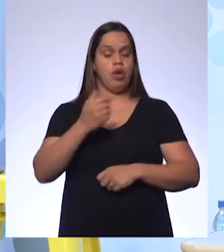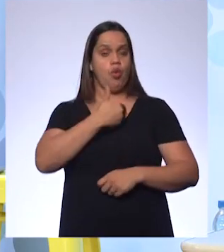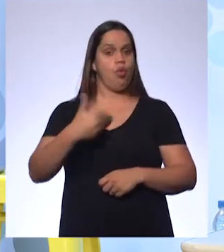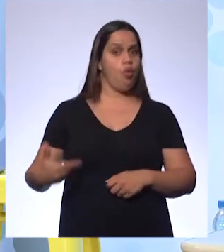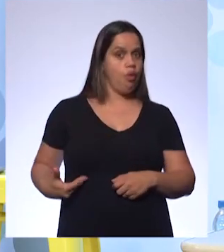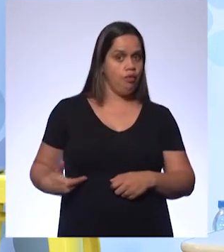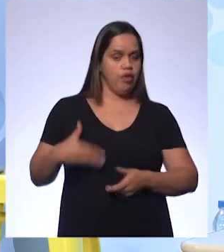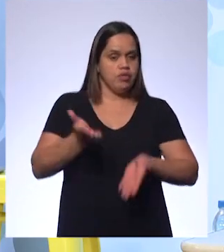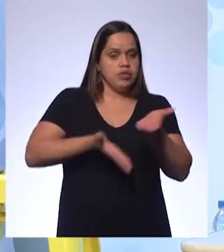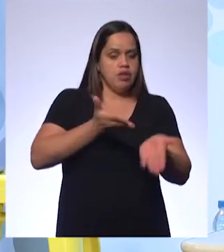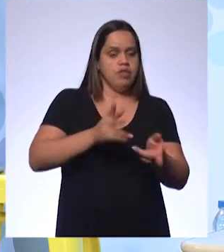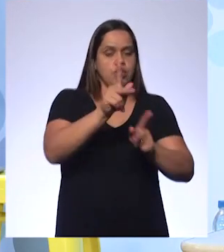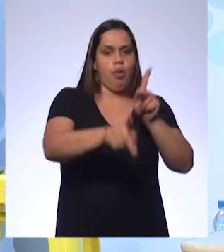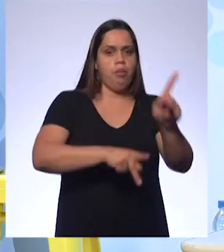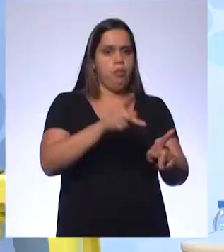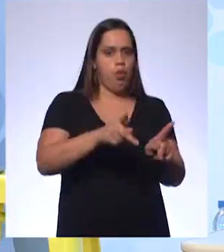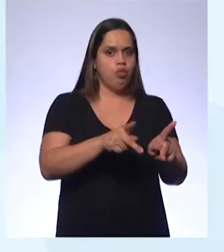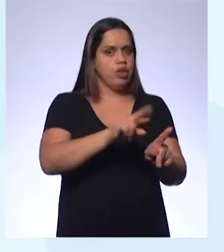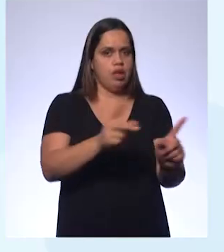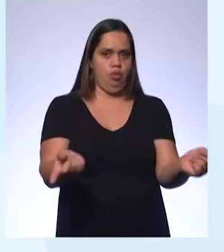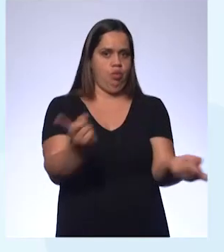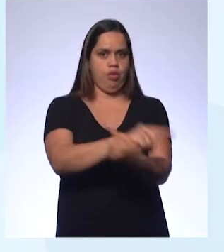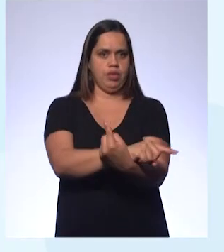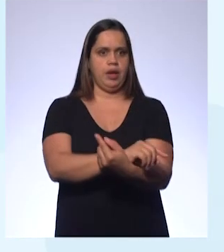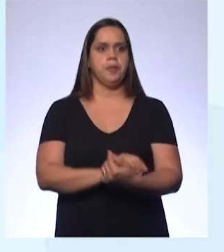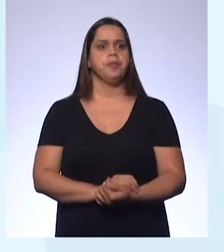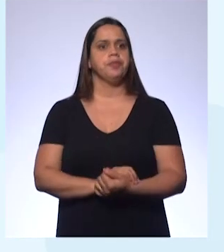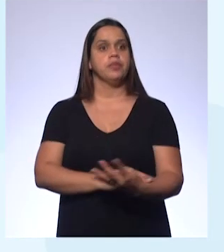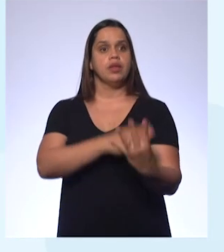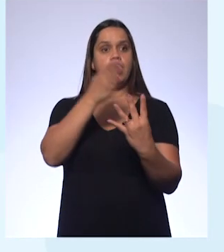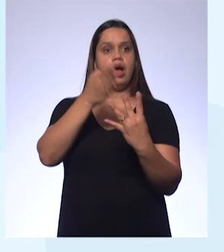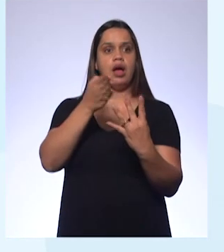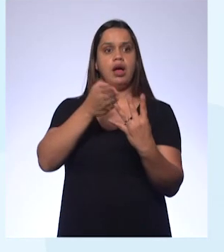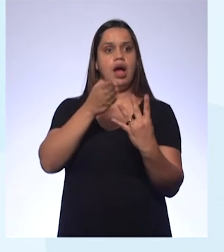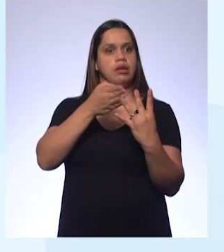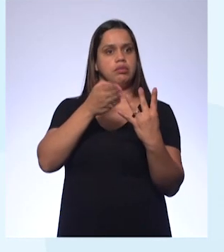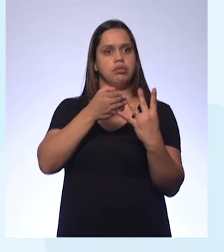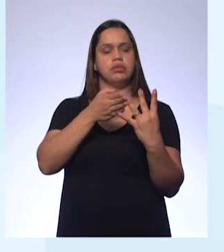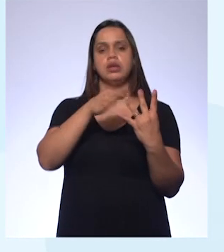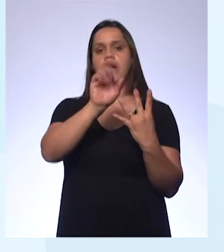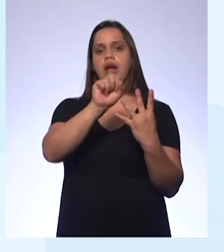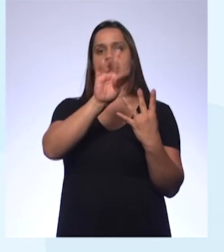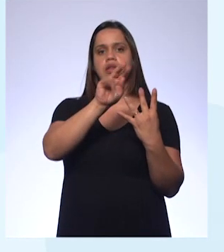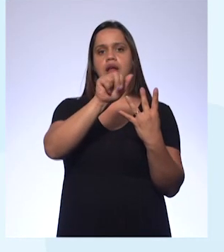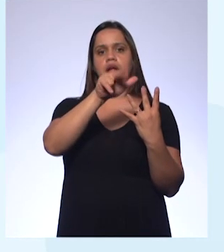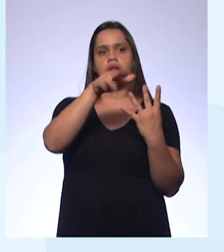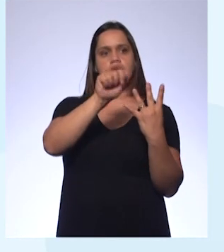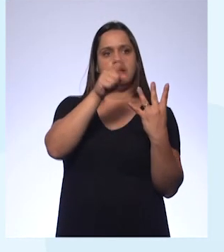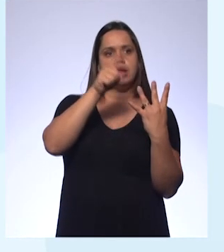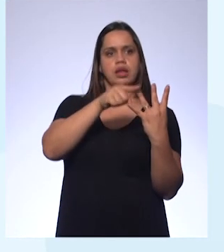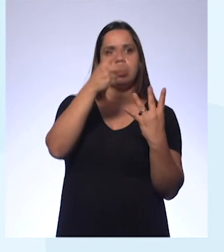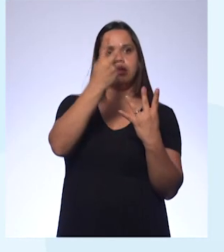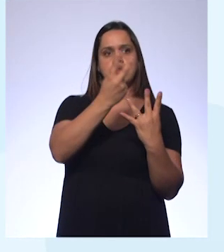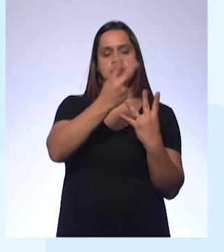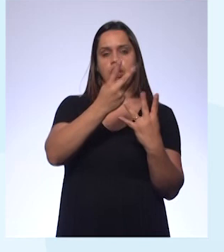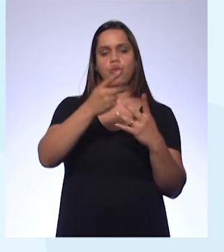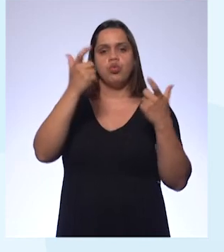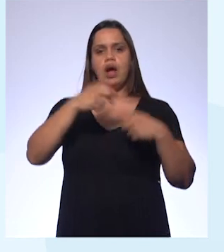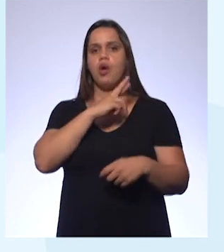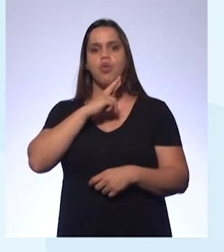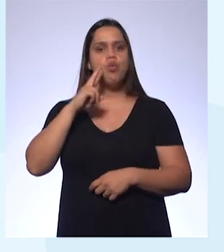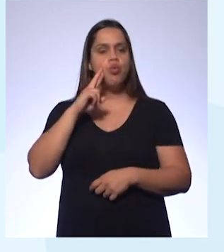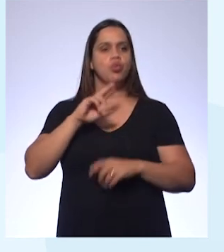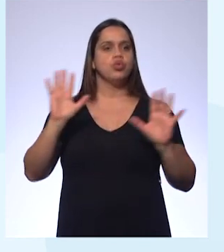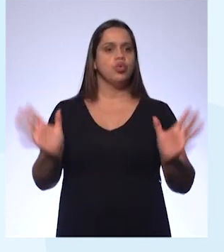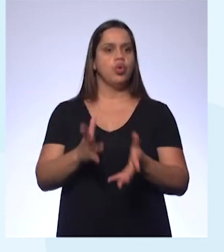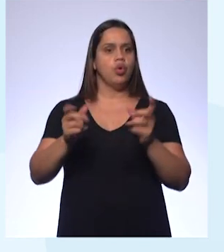não o contrário. Vamos continuar. A rainha Catarina II da Rússia incrementou a